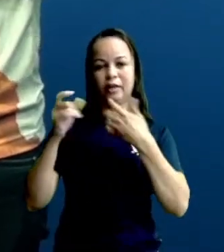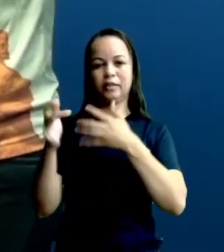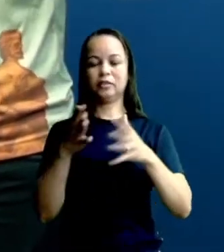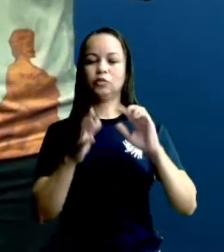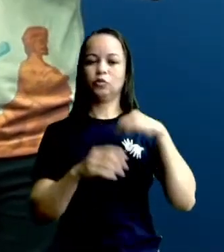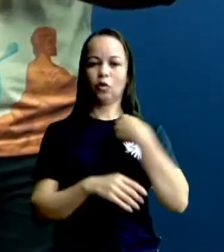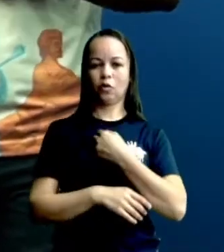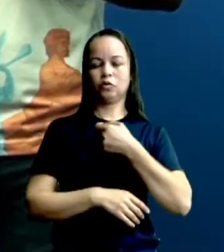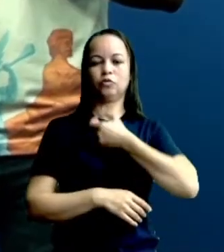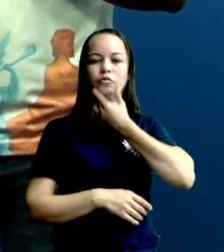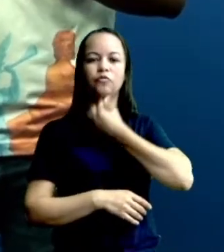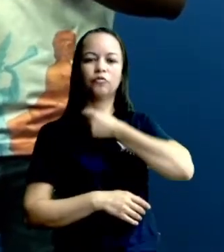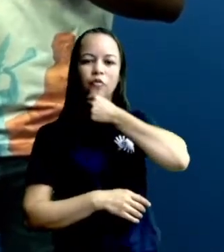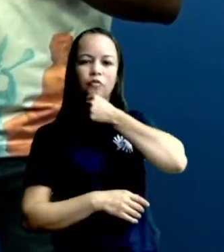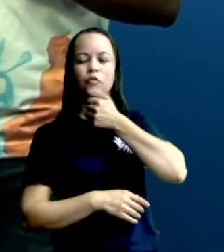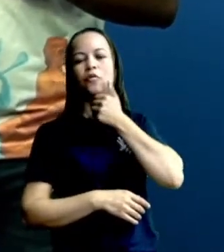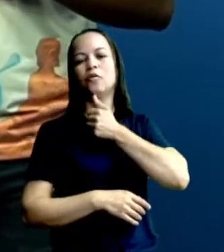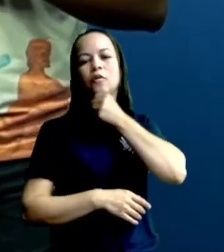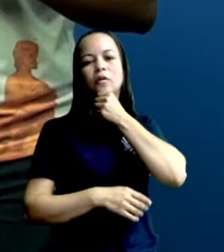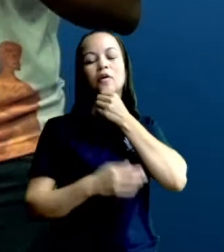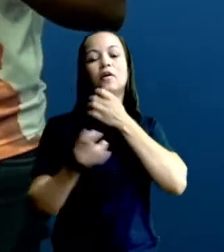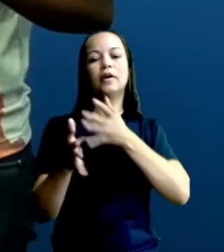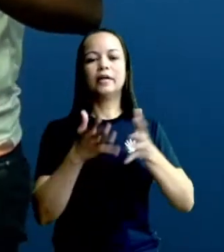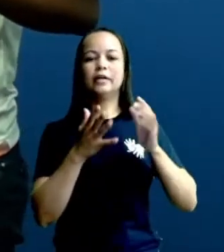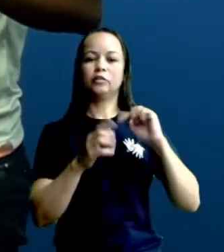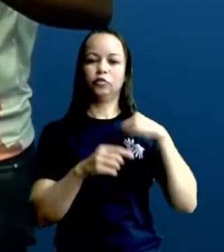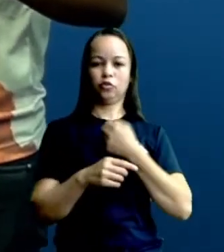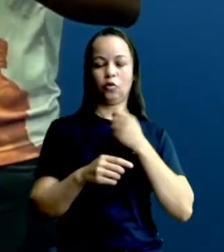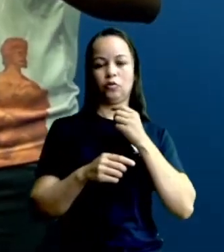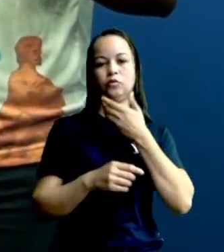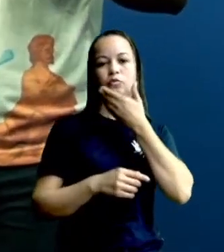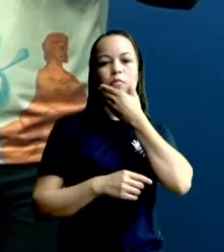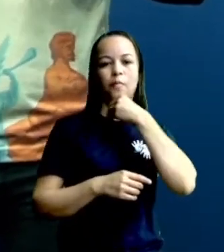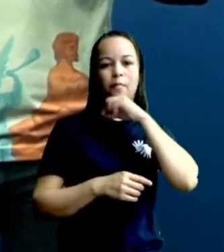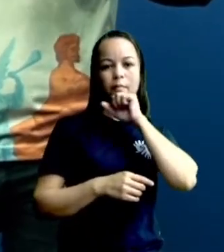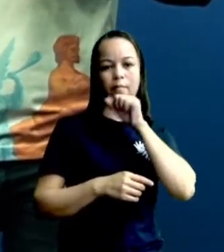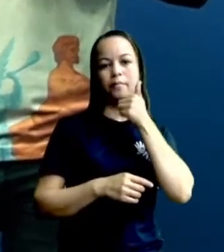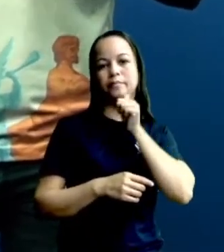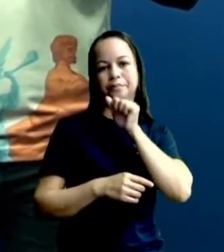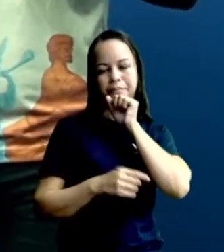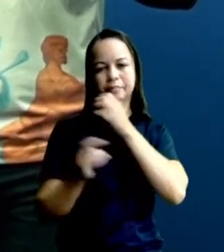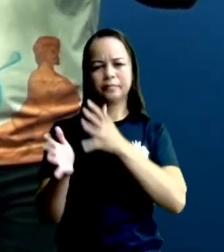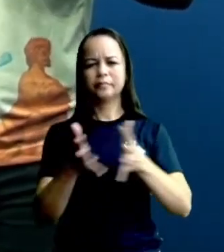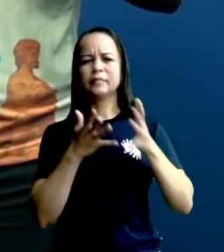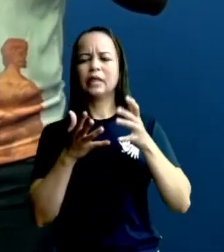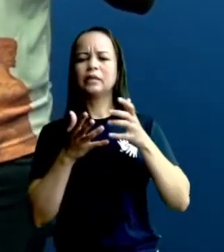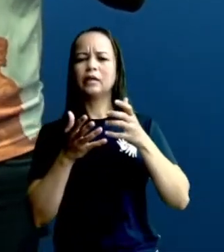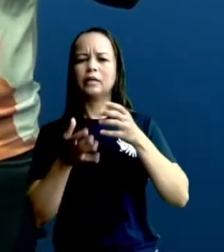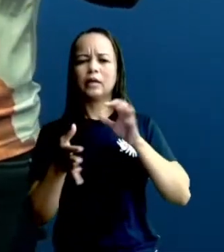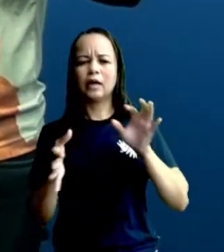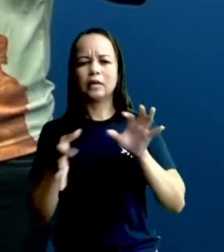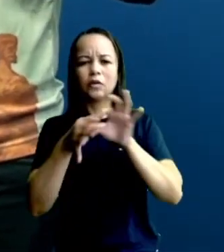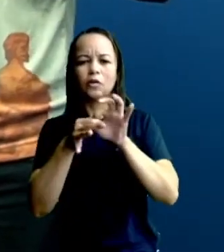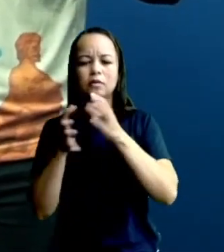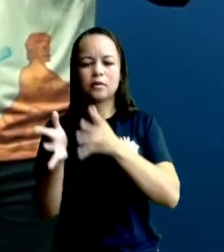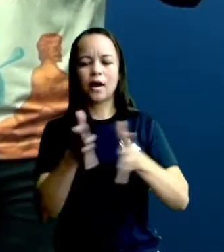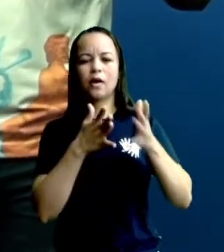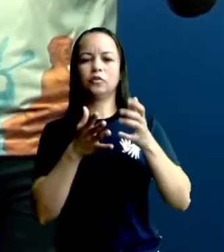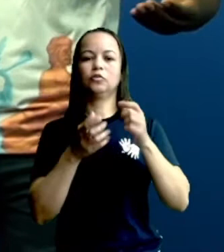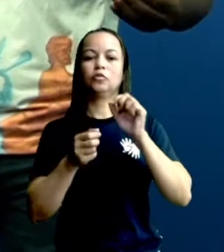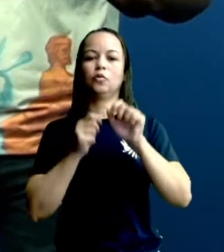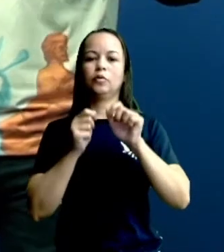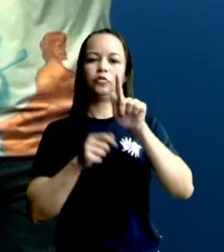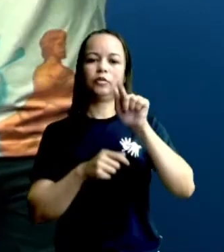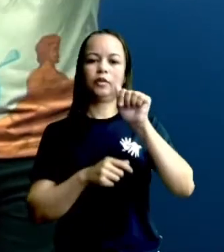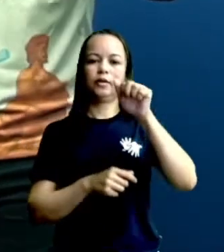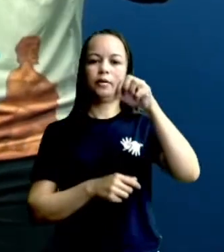dos nossos pais para nós. Então nosso objetivo hoje é associar os gametas, o espermatozoide, o óvulo, essa